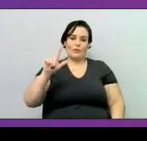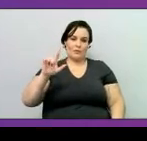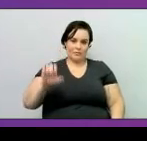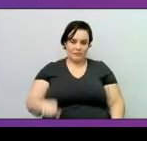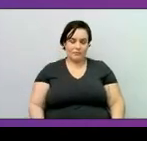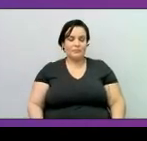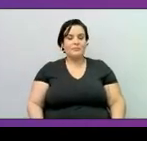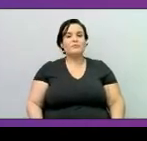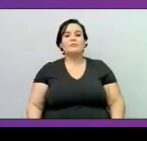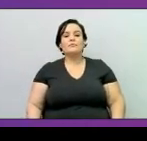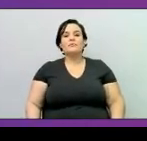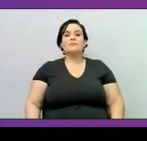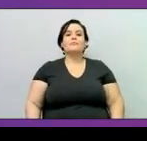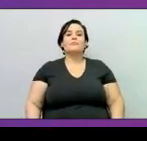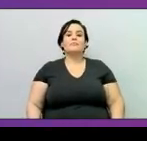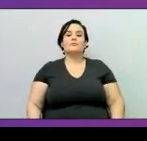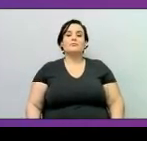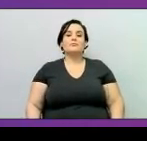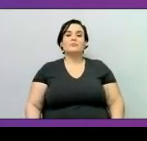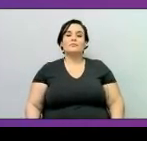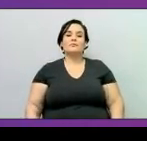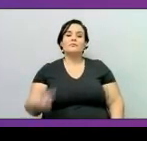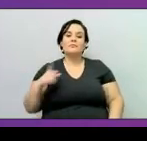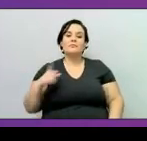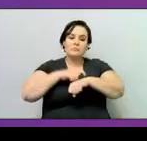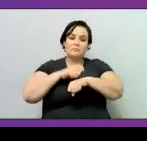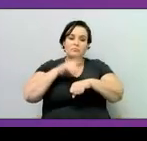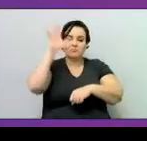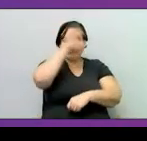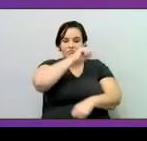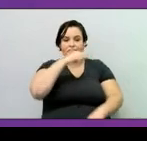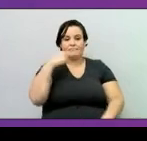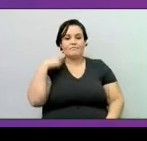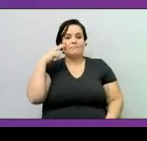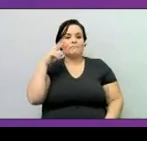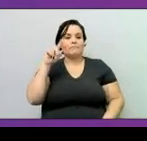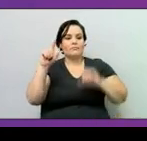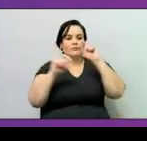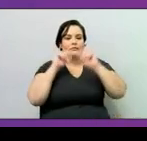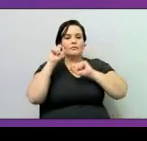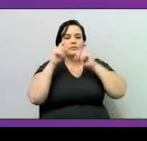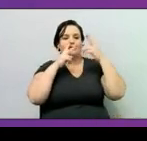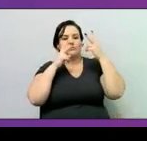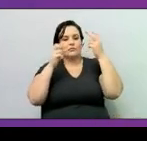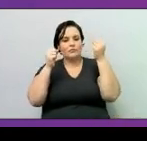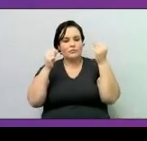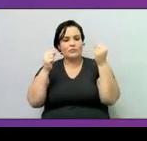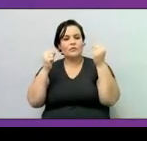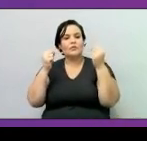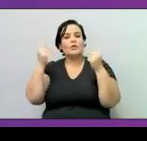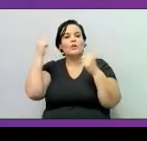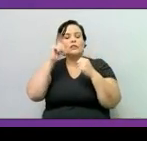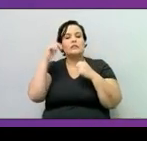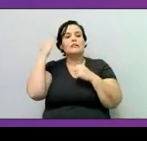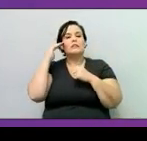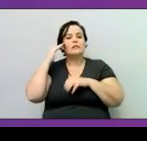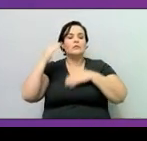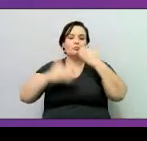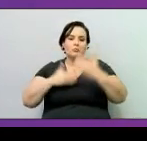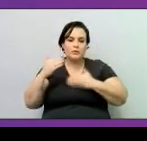tendo esse momento de aprendizado e via Kalil a potência do que que era entender o processo fantasma de uma fotografia